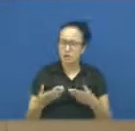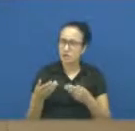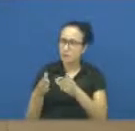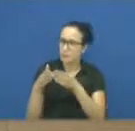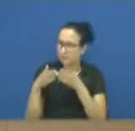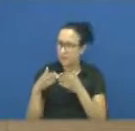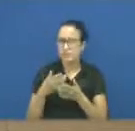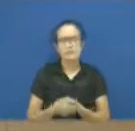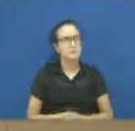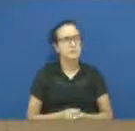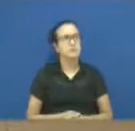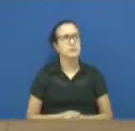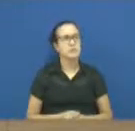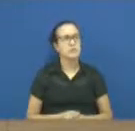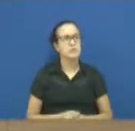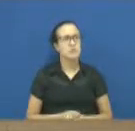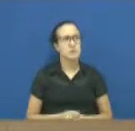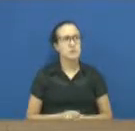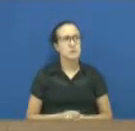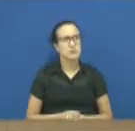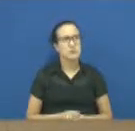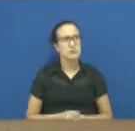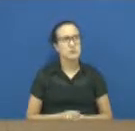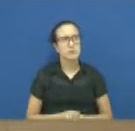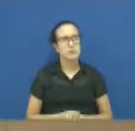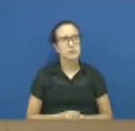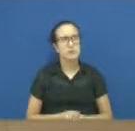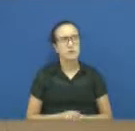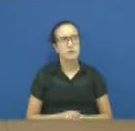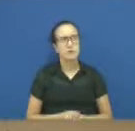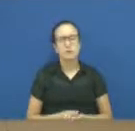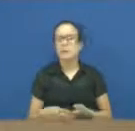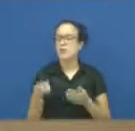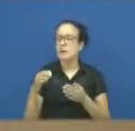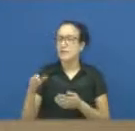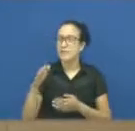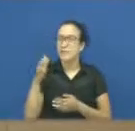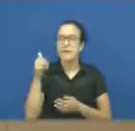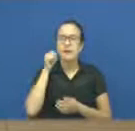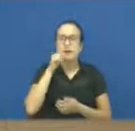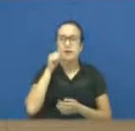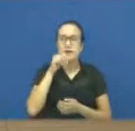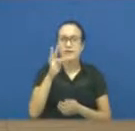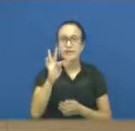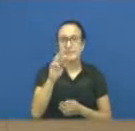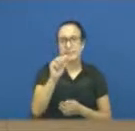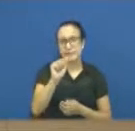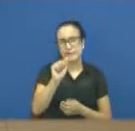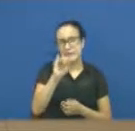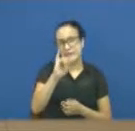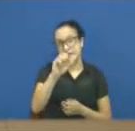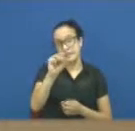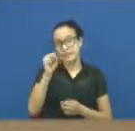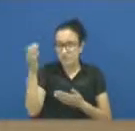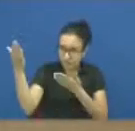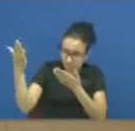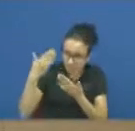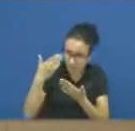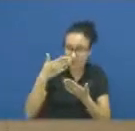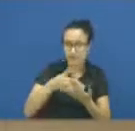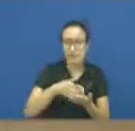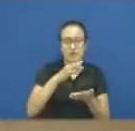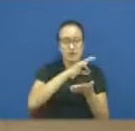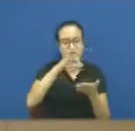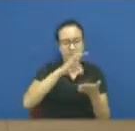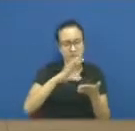expediente, a diretora do expediente, a Thaís, possa comparecer ao plenário para que nós possamos... Mas aqui é uma questão